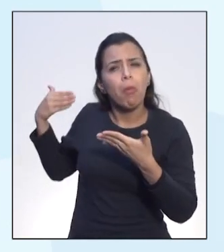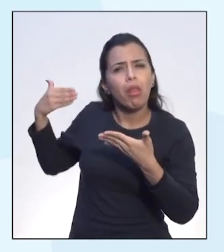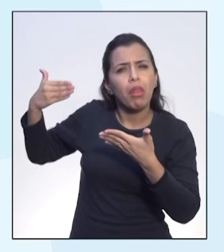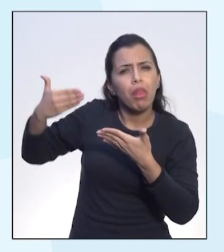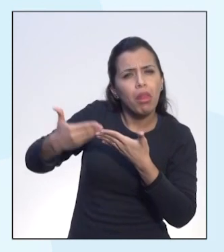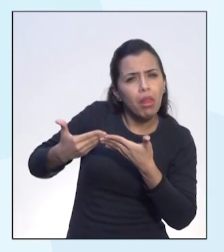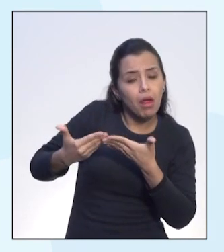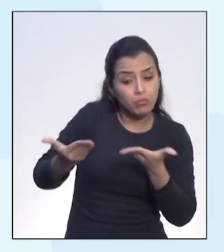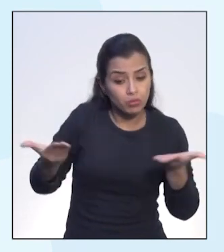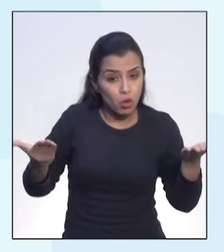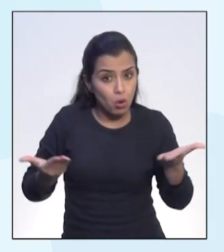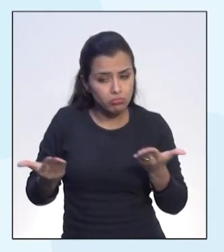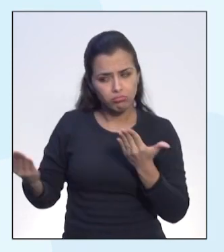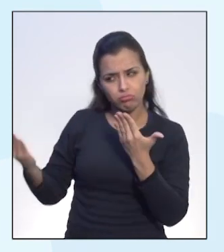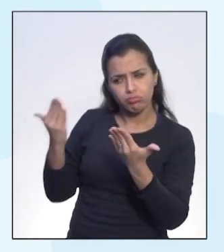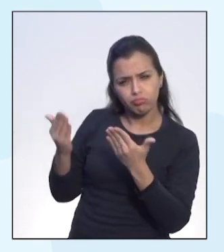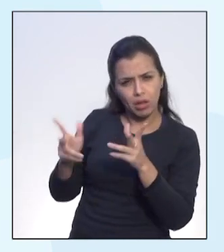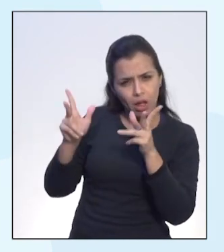são hoje? Hoje,